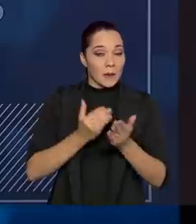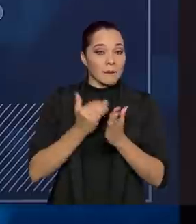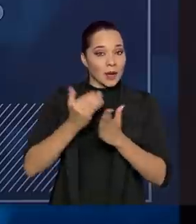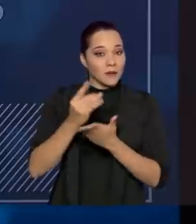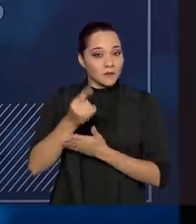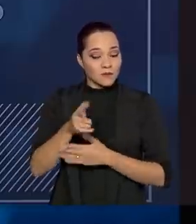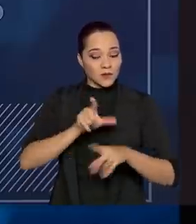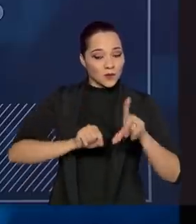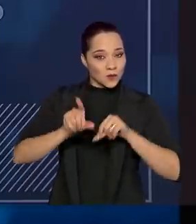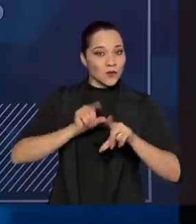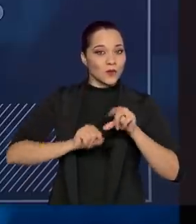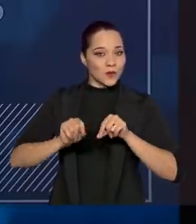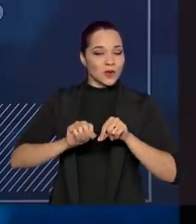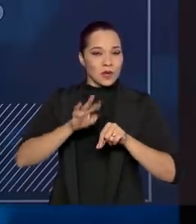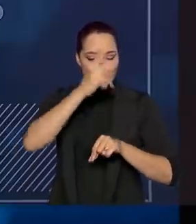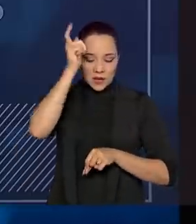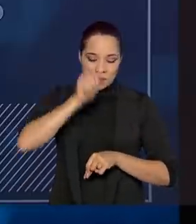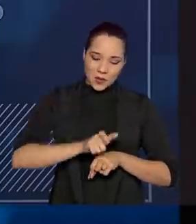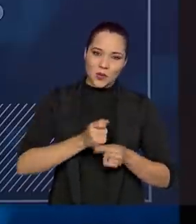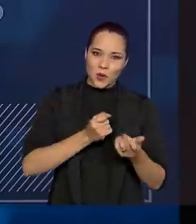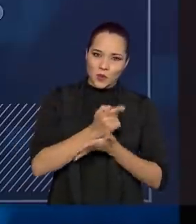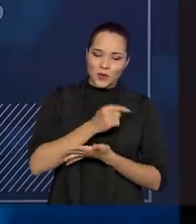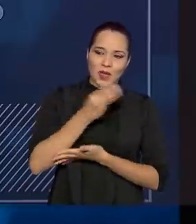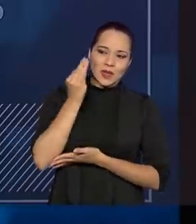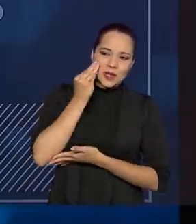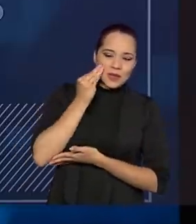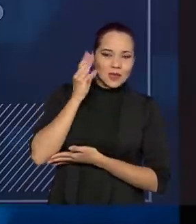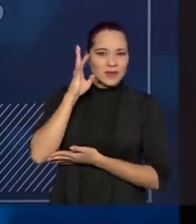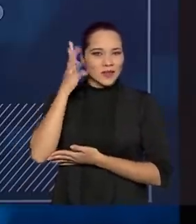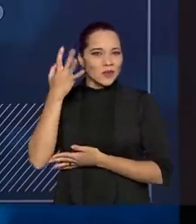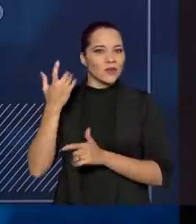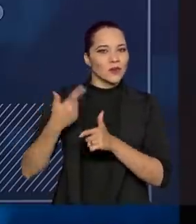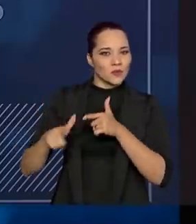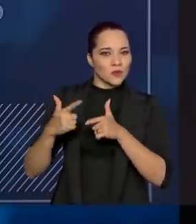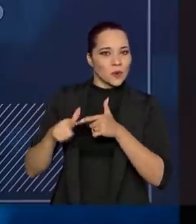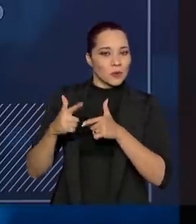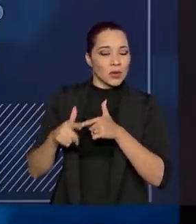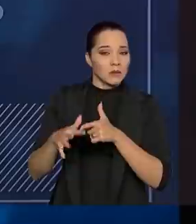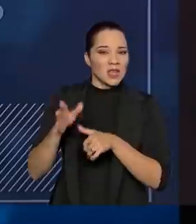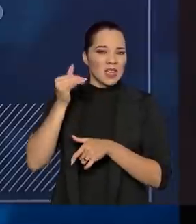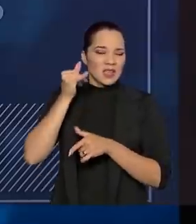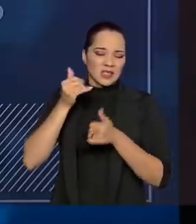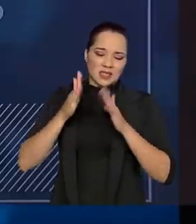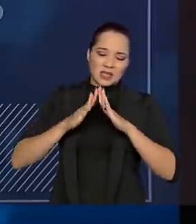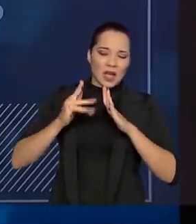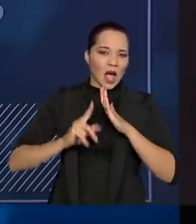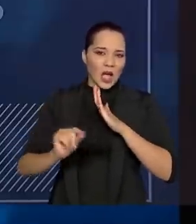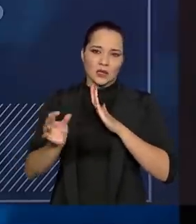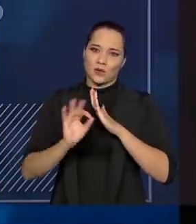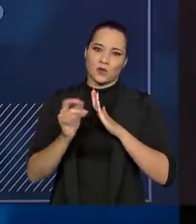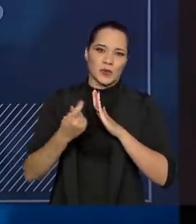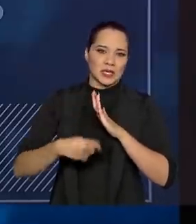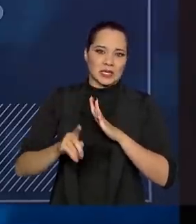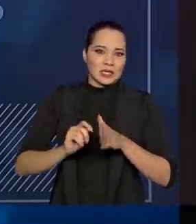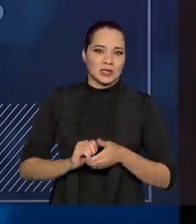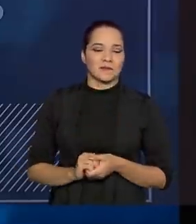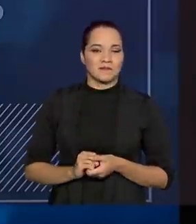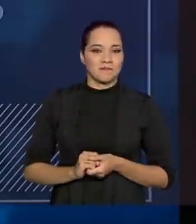uma alternativa, né? Para que o consumidor tentasse resolver os seus problemas sem sair de casa, né? Sem se